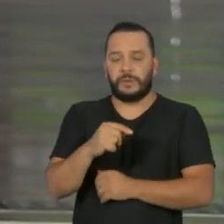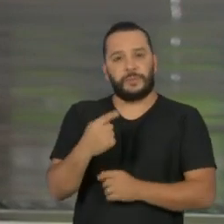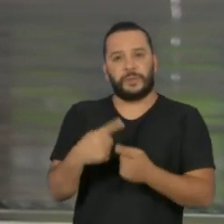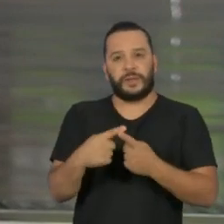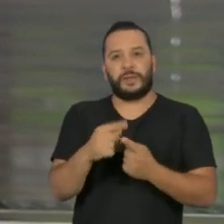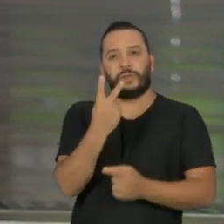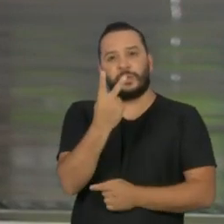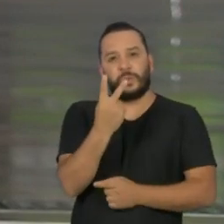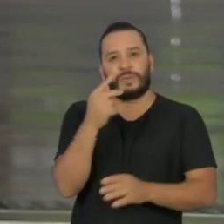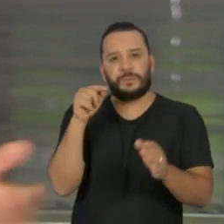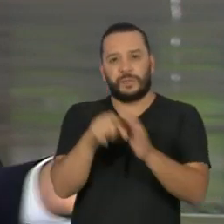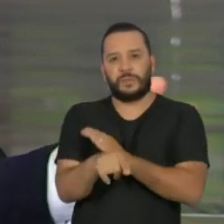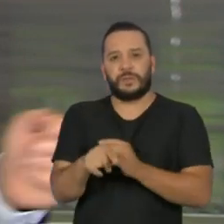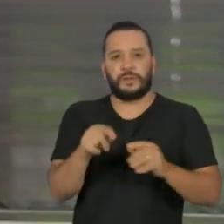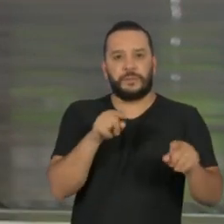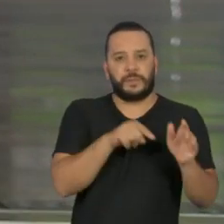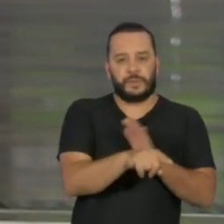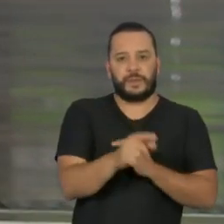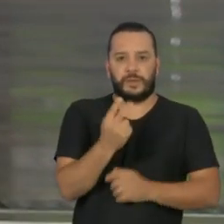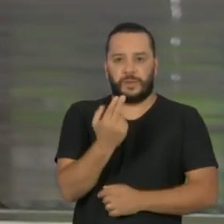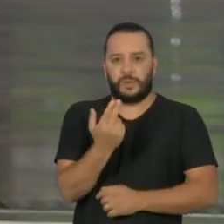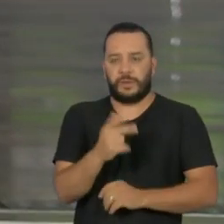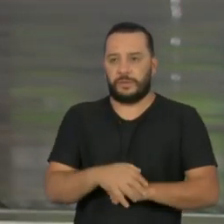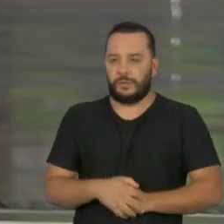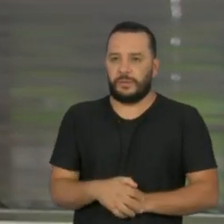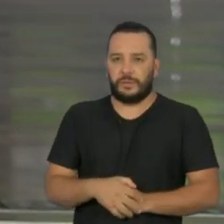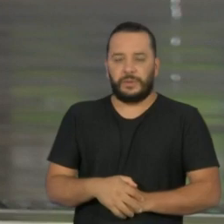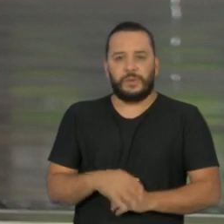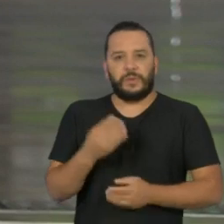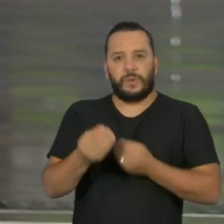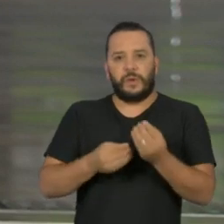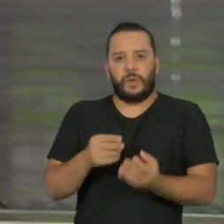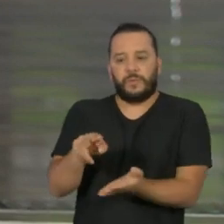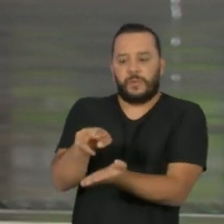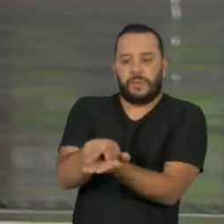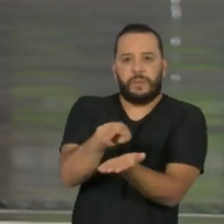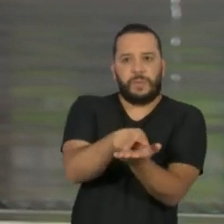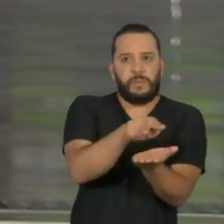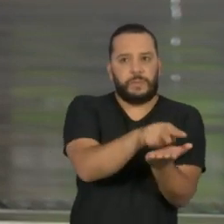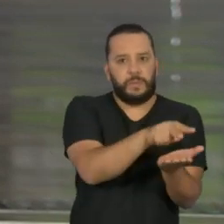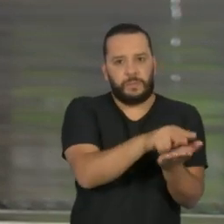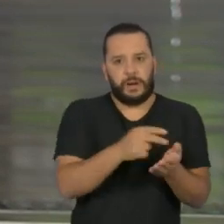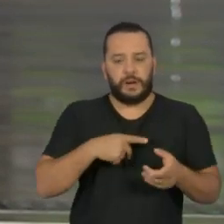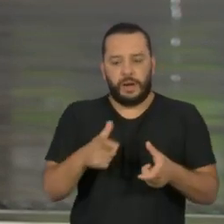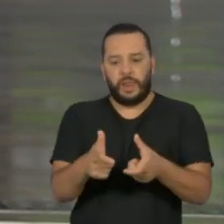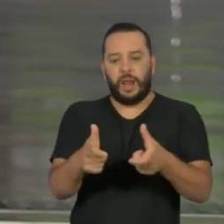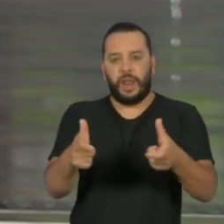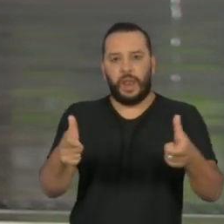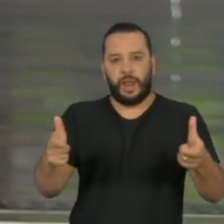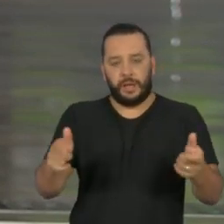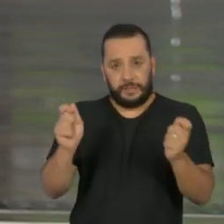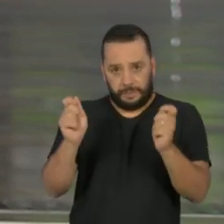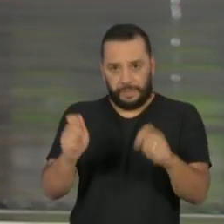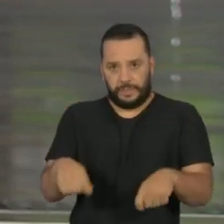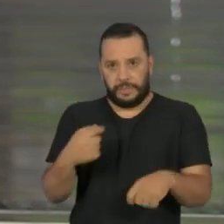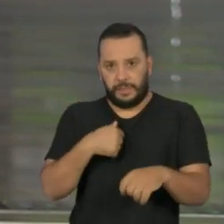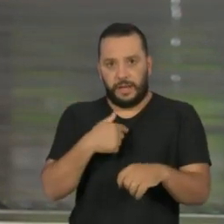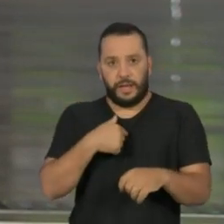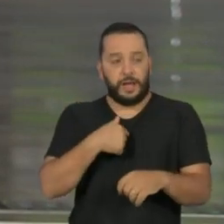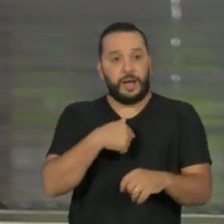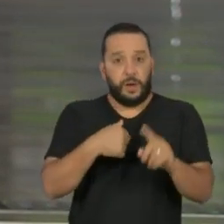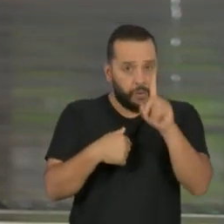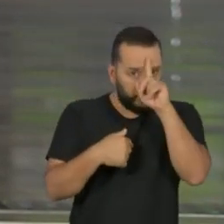porque elas se assemelham. Bruna. Para aumentar os leitos, o governo trabalha para estatizar hospitais privados, como fez a